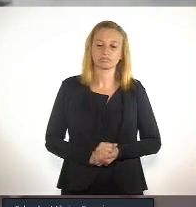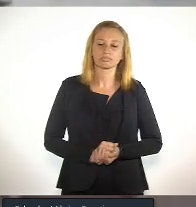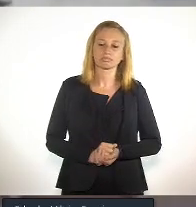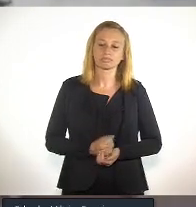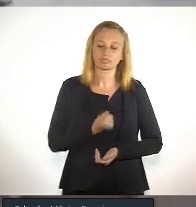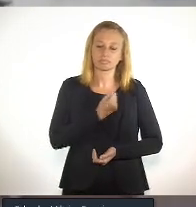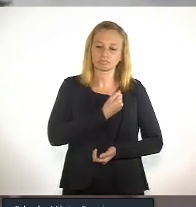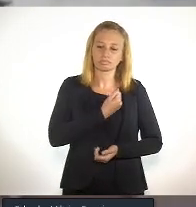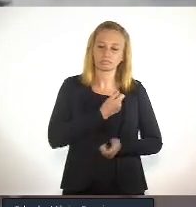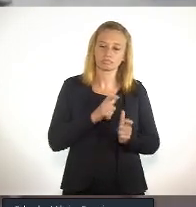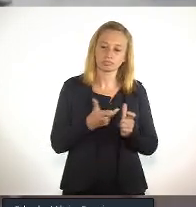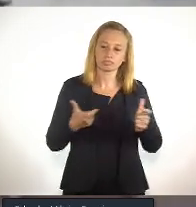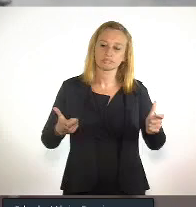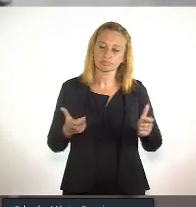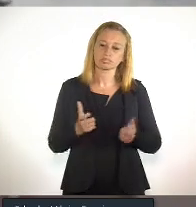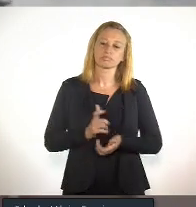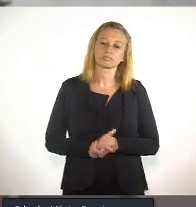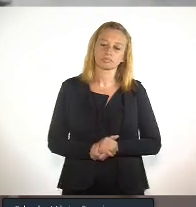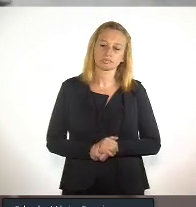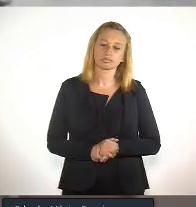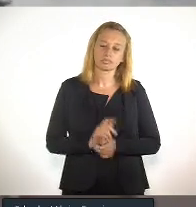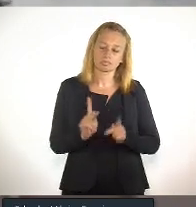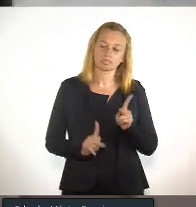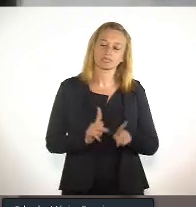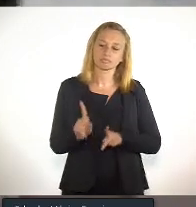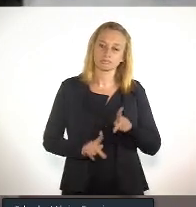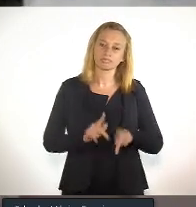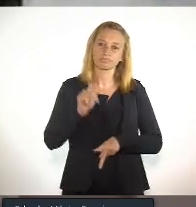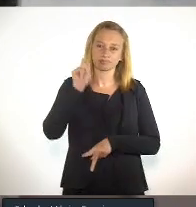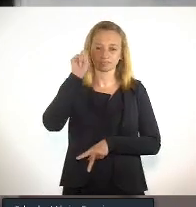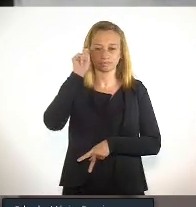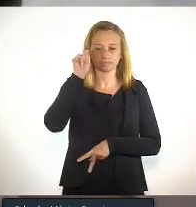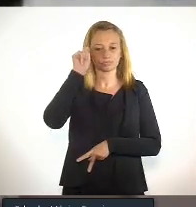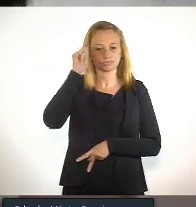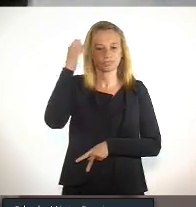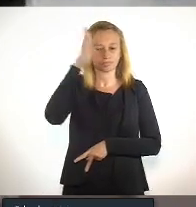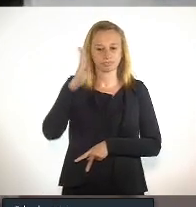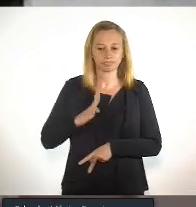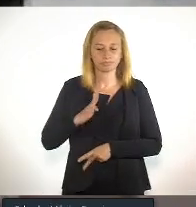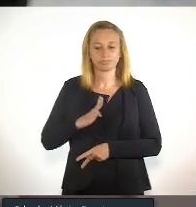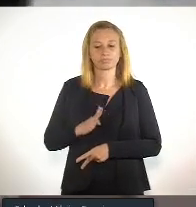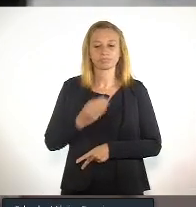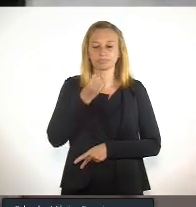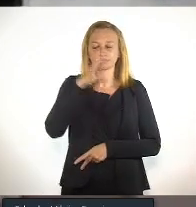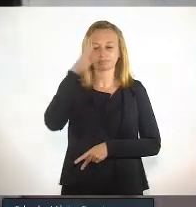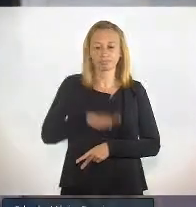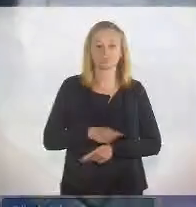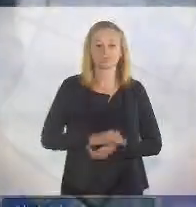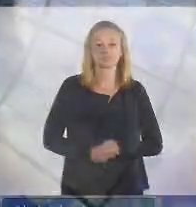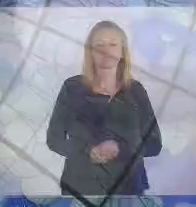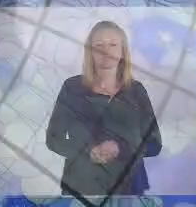maior contingente da população brasileira. Boa tarde.